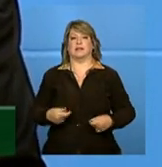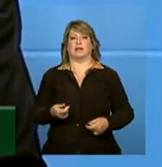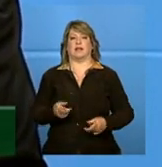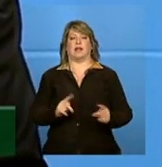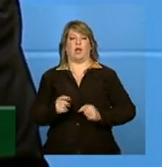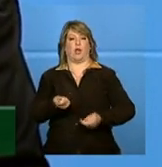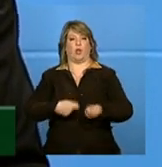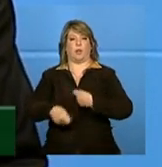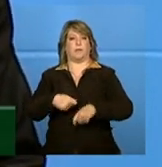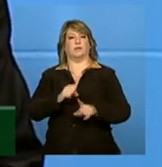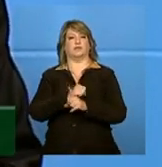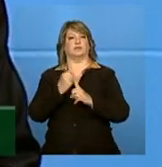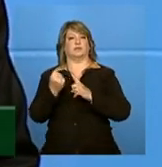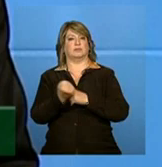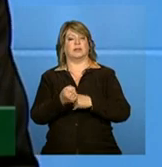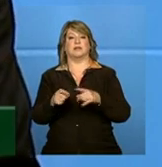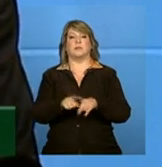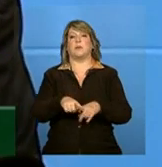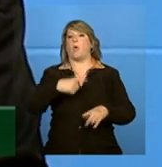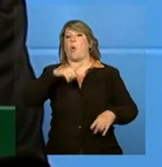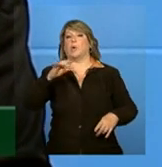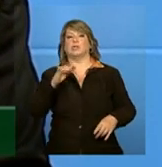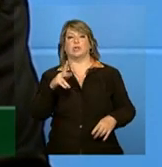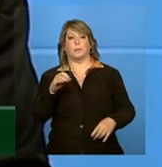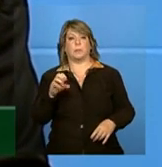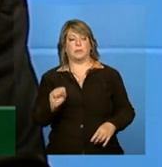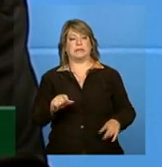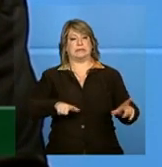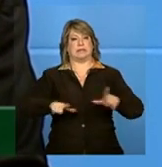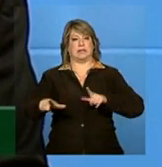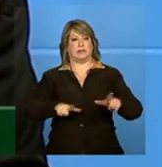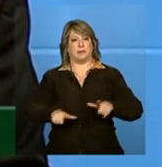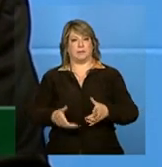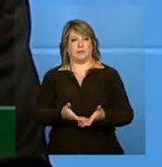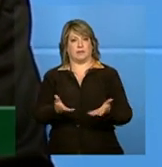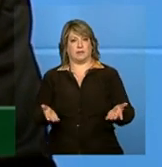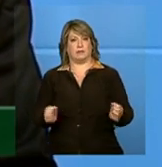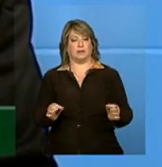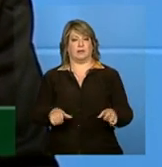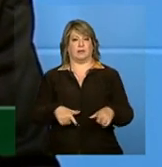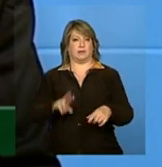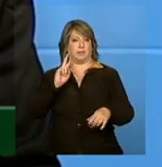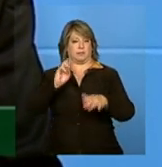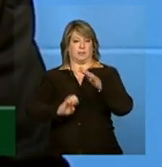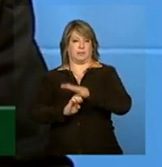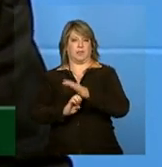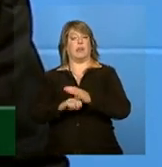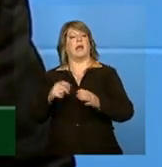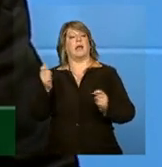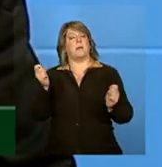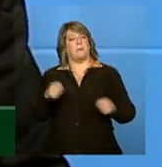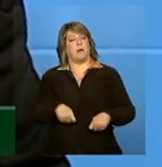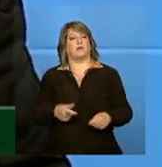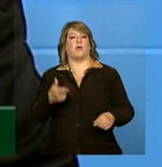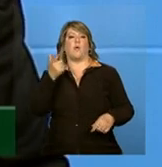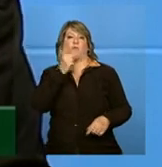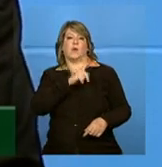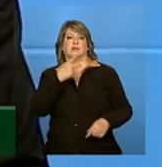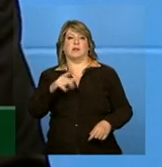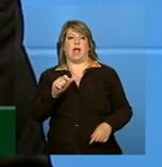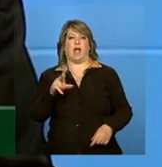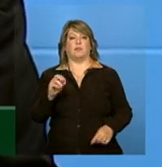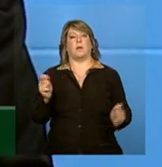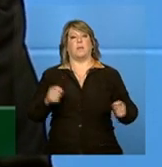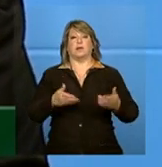e de outro tipo dos empregadores e trabalhadores, é mais provável que alcancem os seus objetivos e possam,